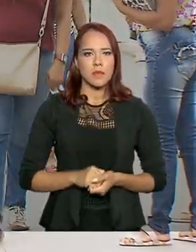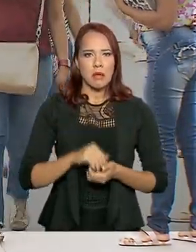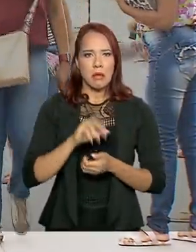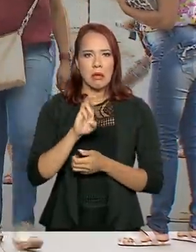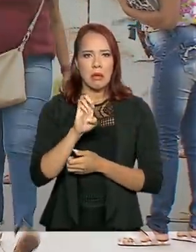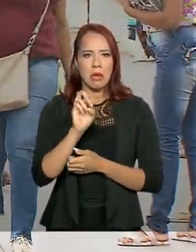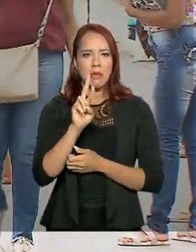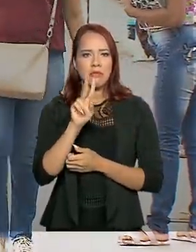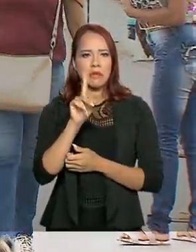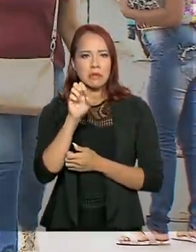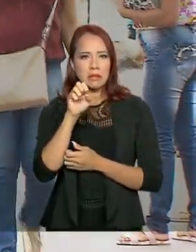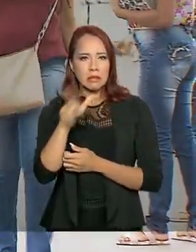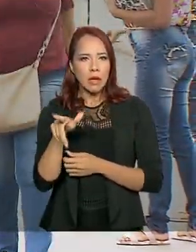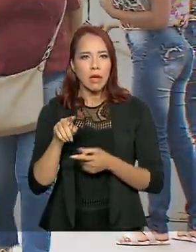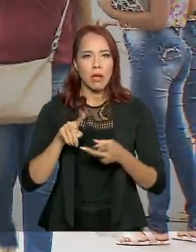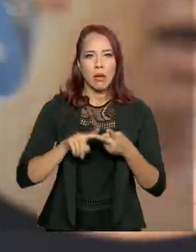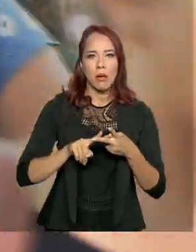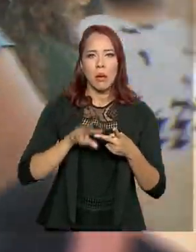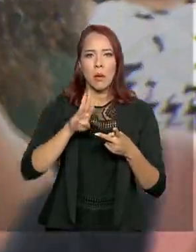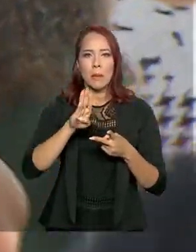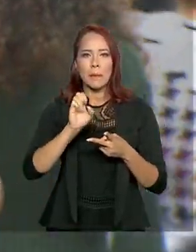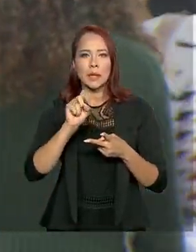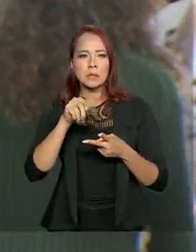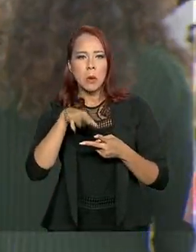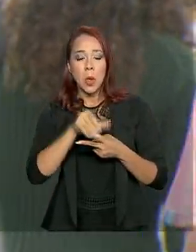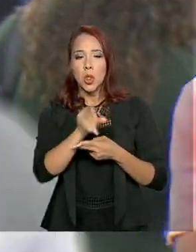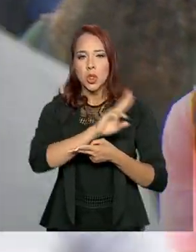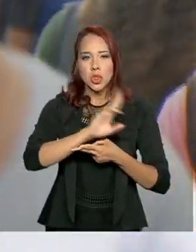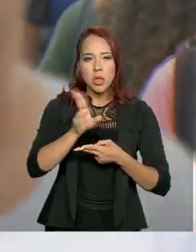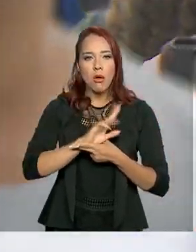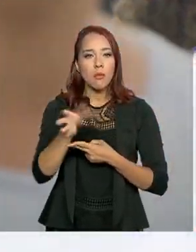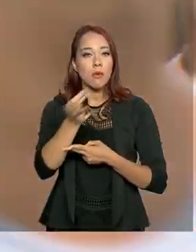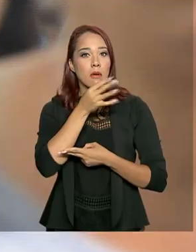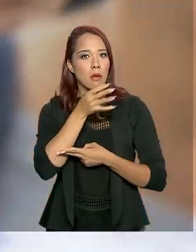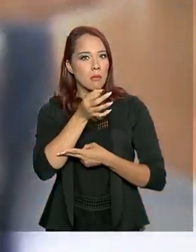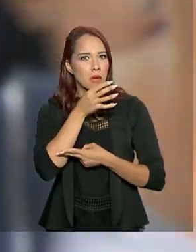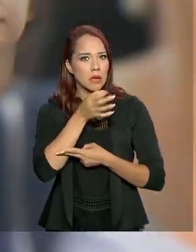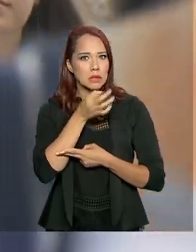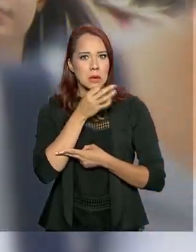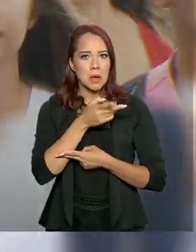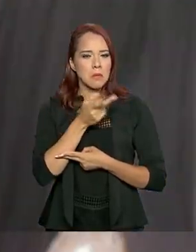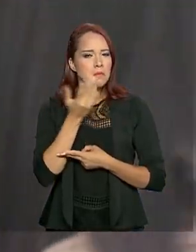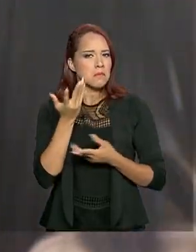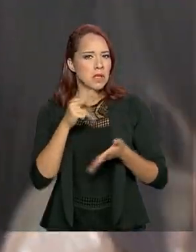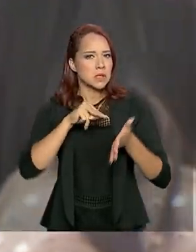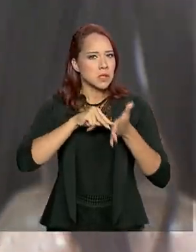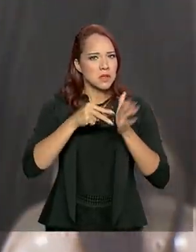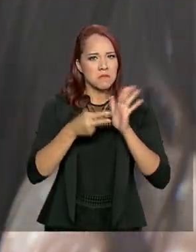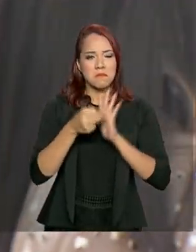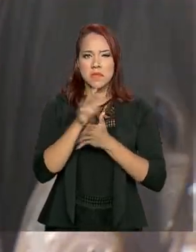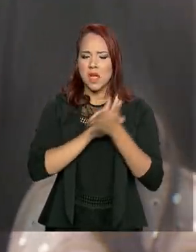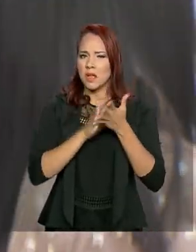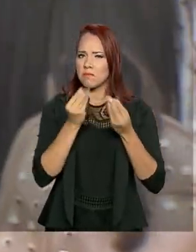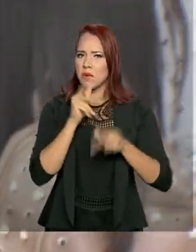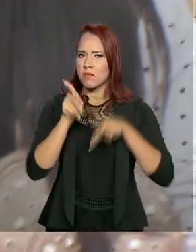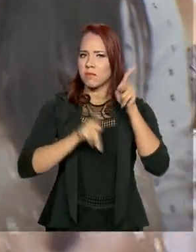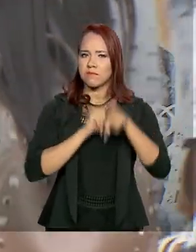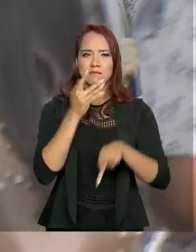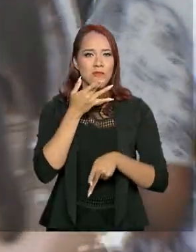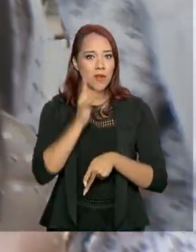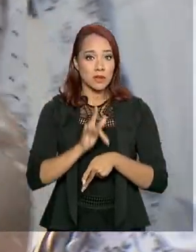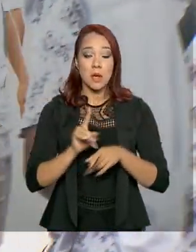Erfandel, Translarda e Besponsa. Nomes que provavelmente não significam nada para a maioria da população,